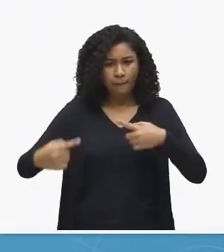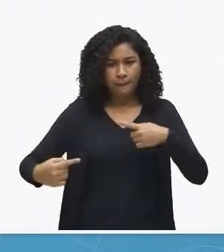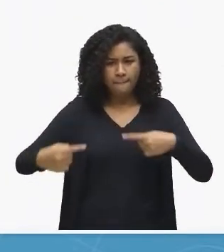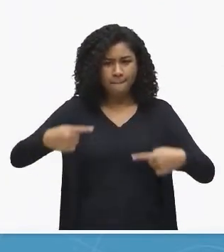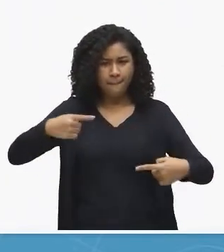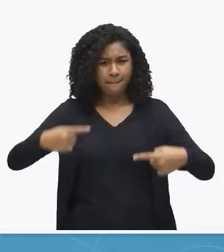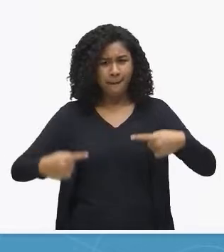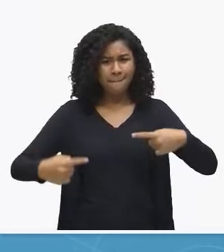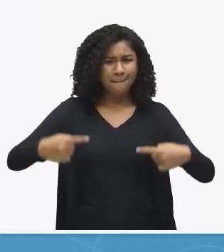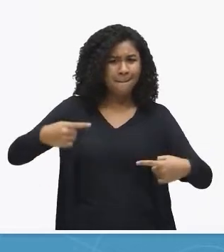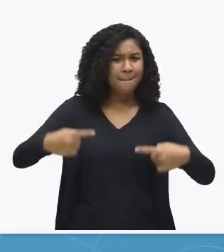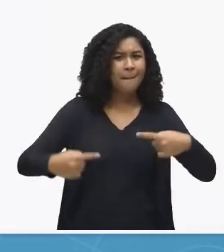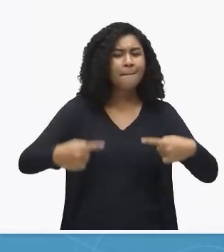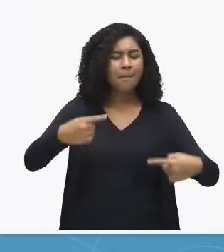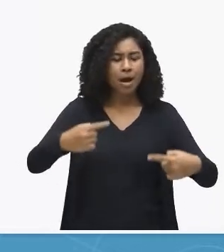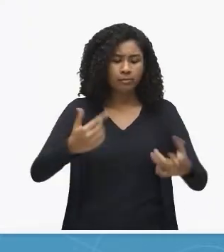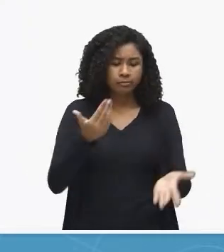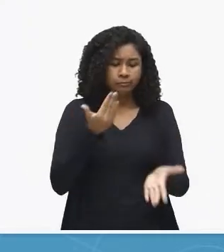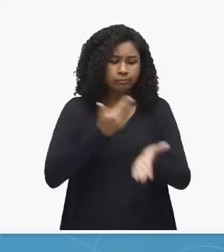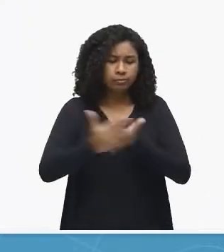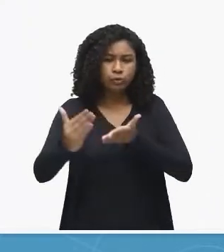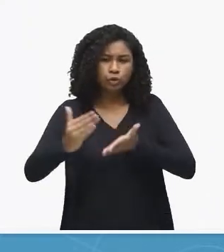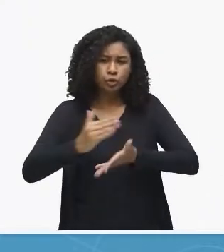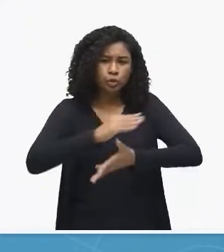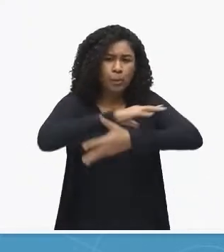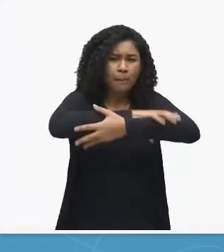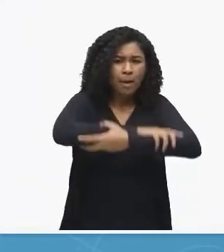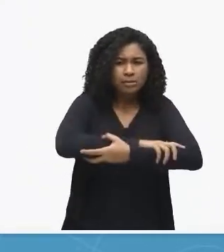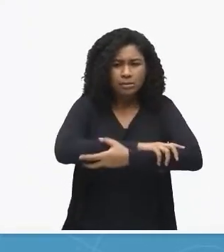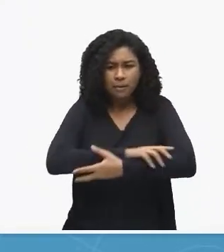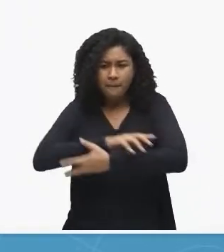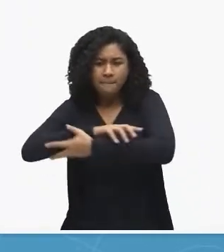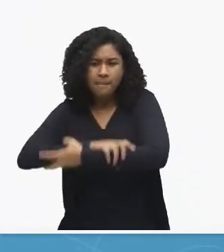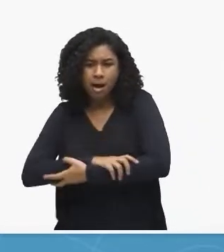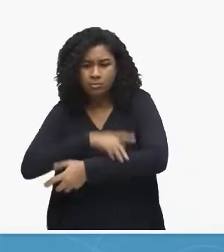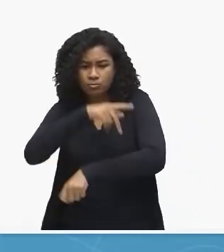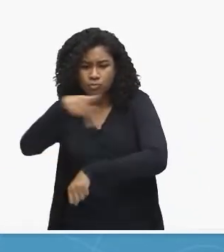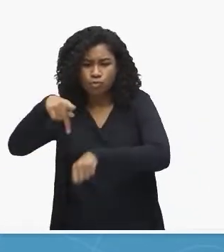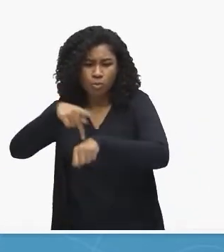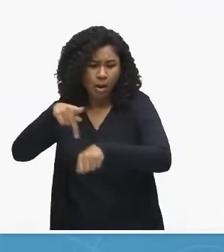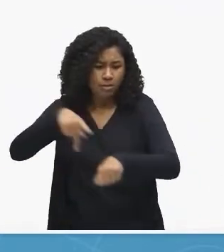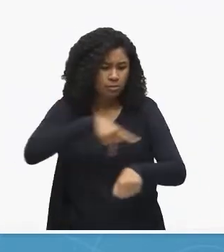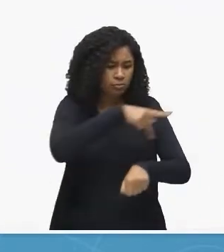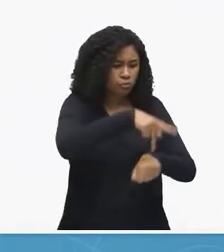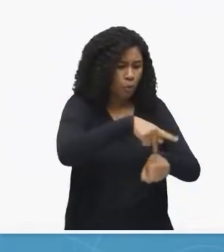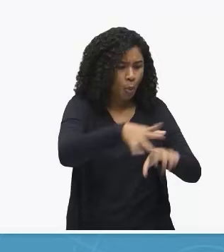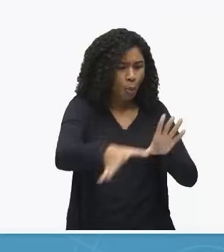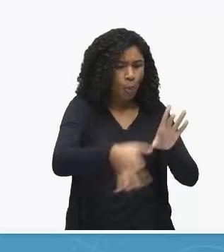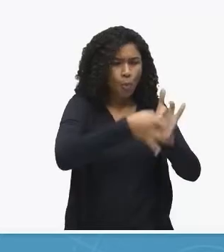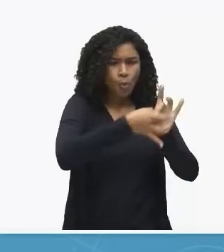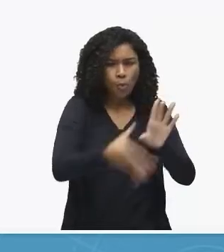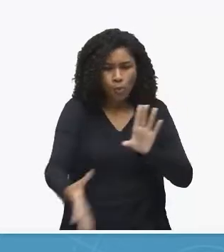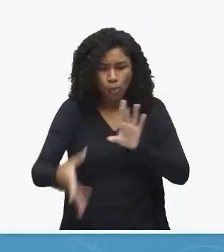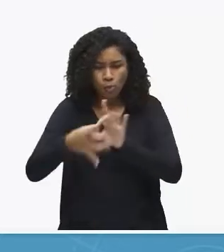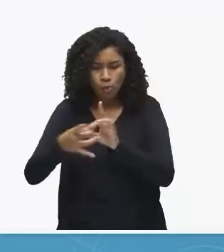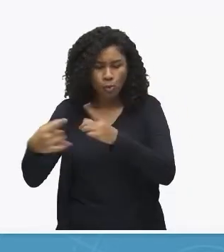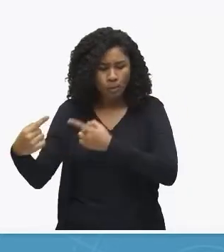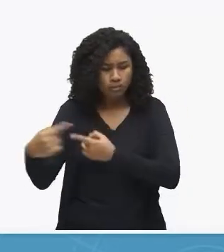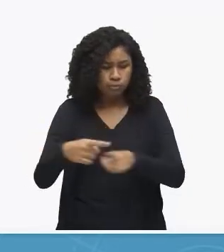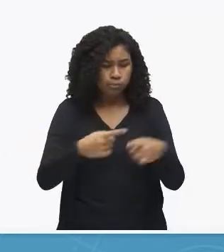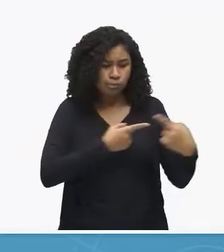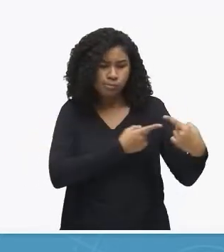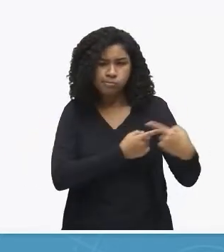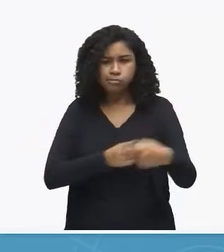as alianças a serem formadas, né? Justamente aí a gente observa o início da formação desse conflito. Então,